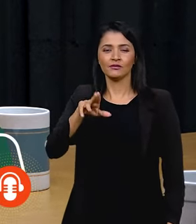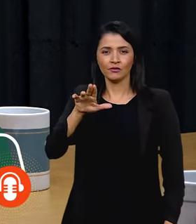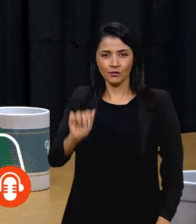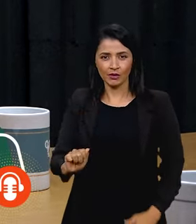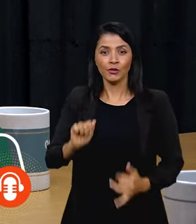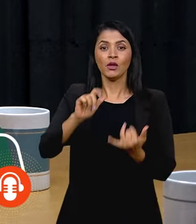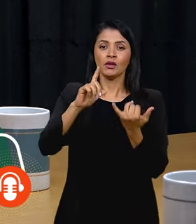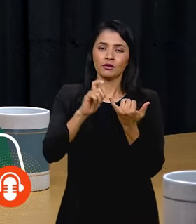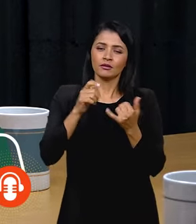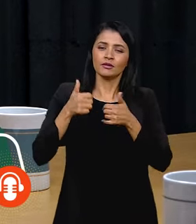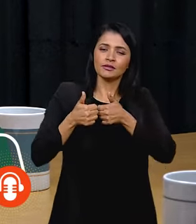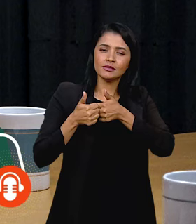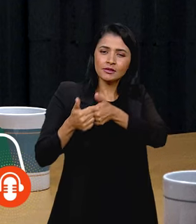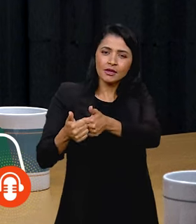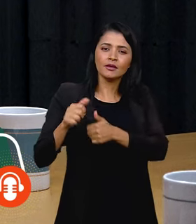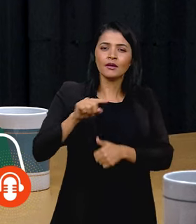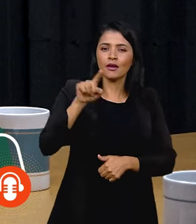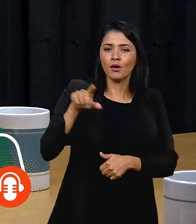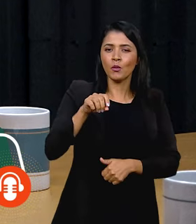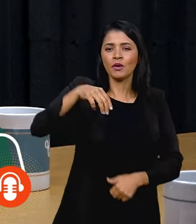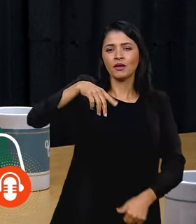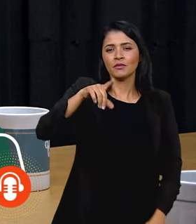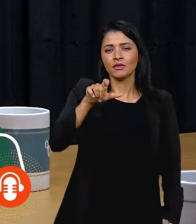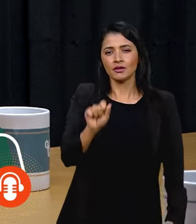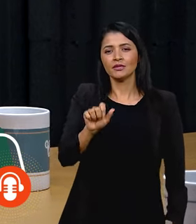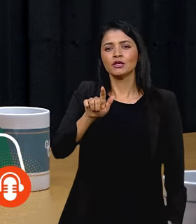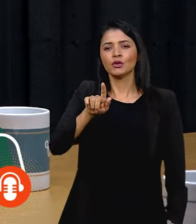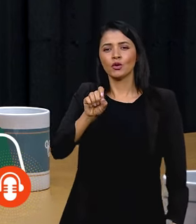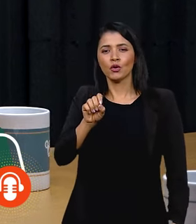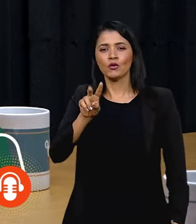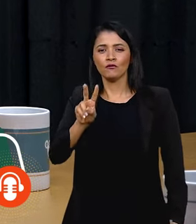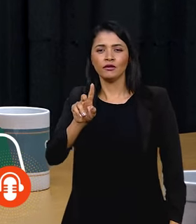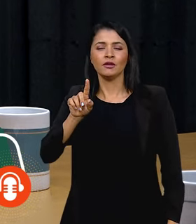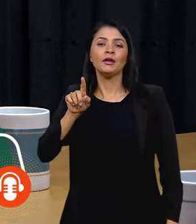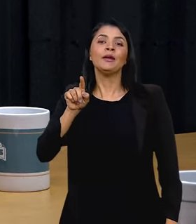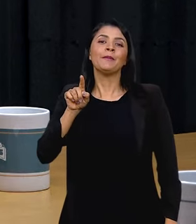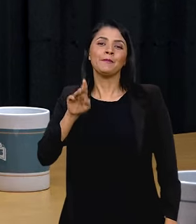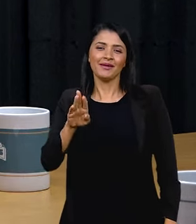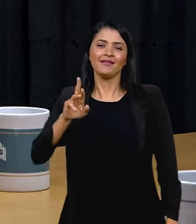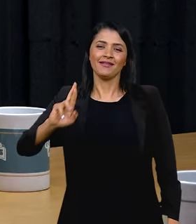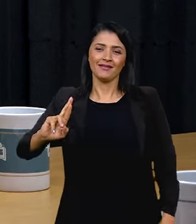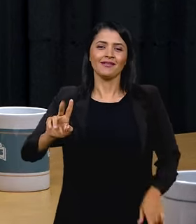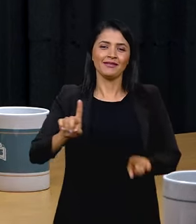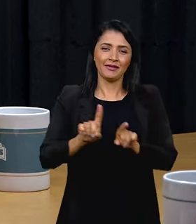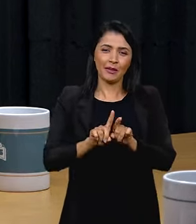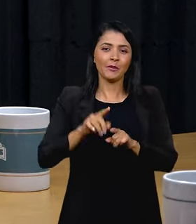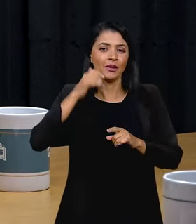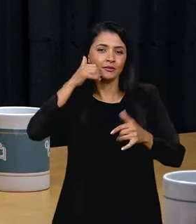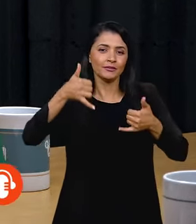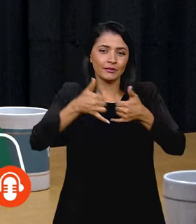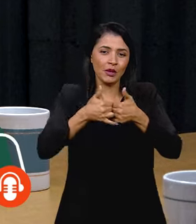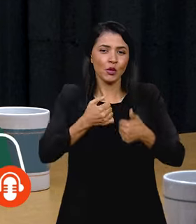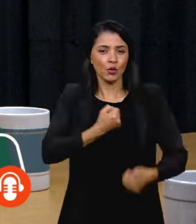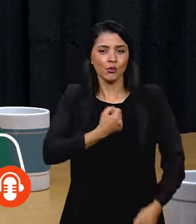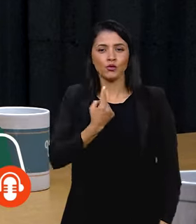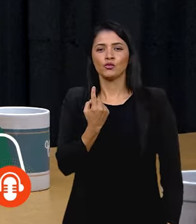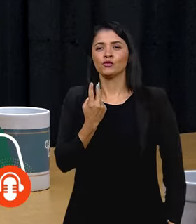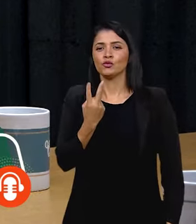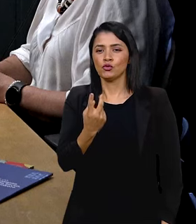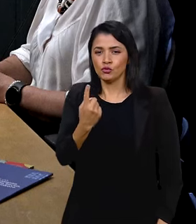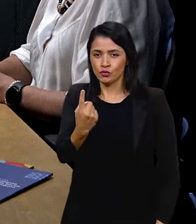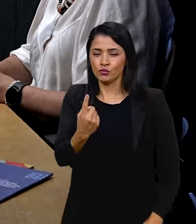Instagram basta nos seguir no @md goov BR E tem também o disco social 1